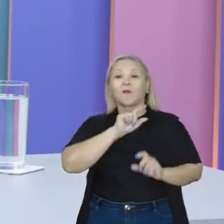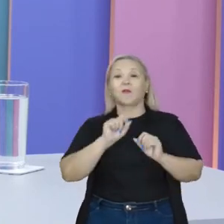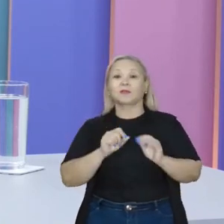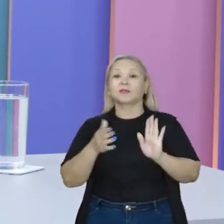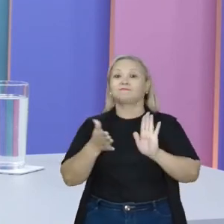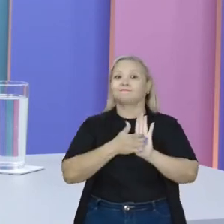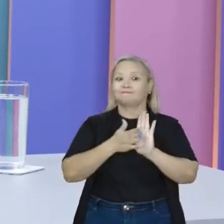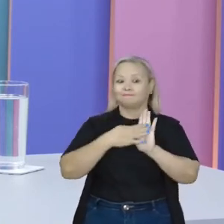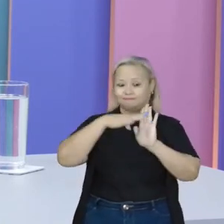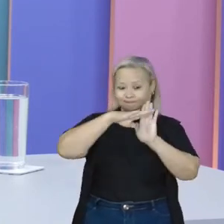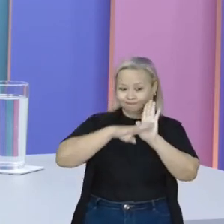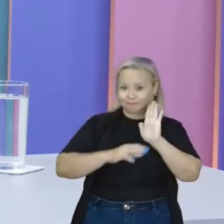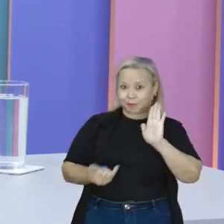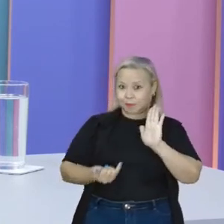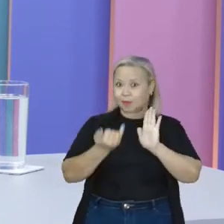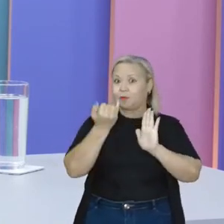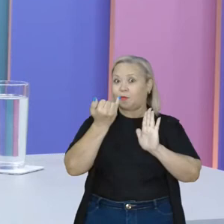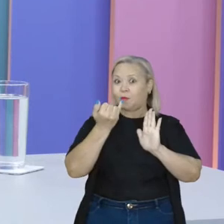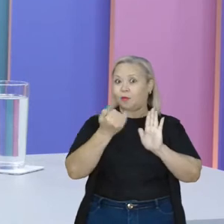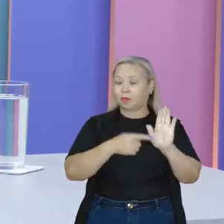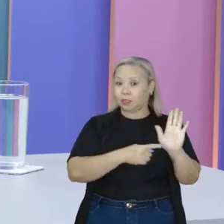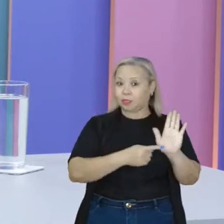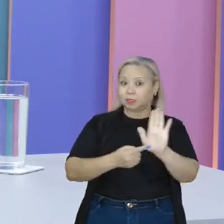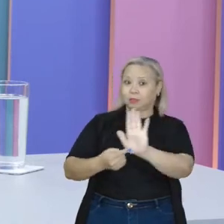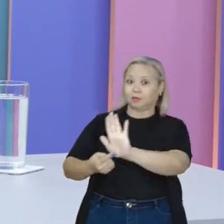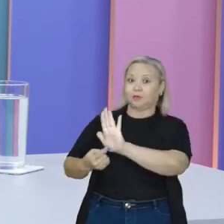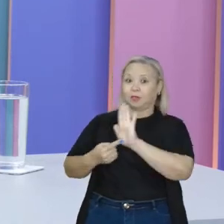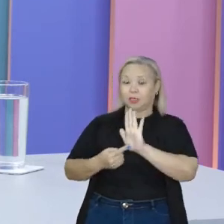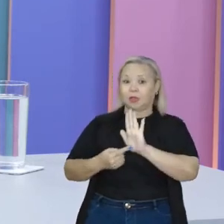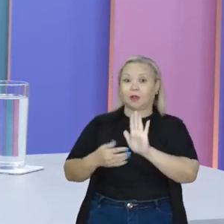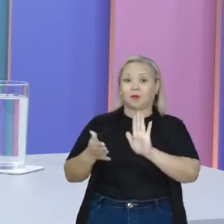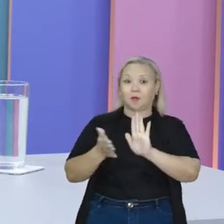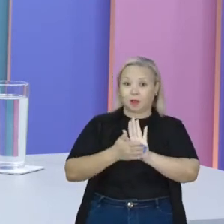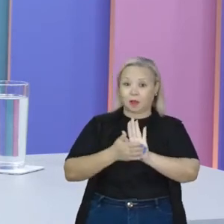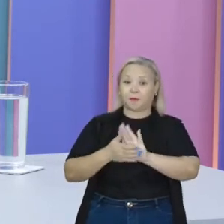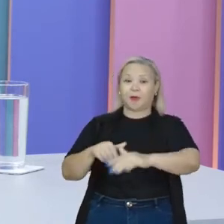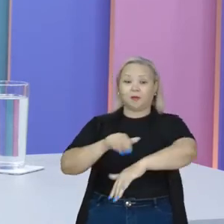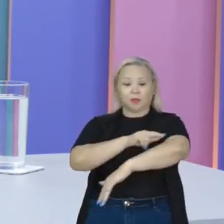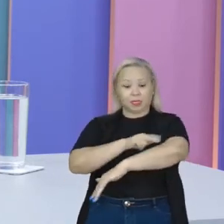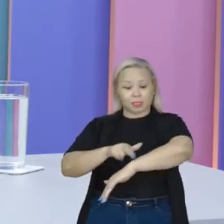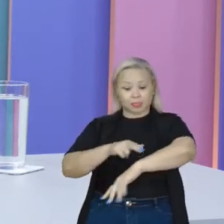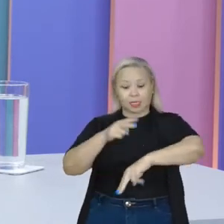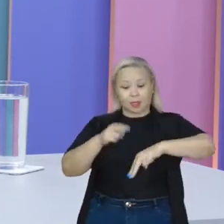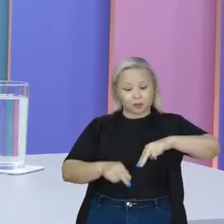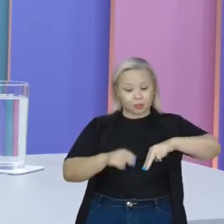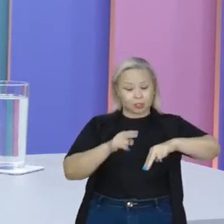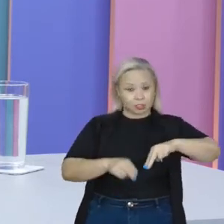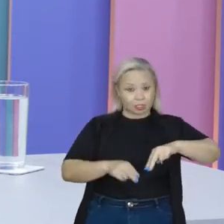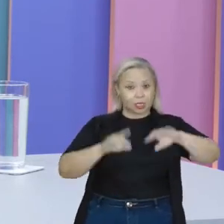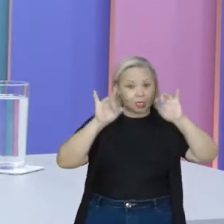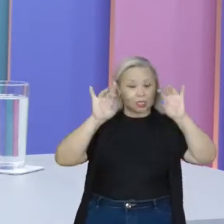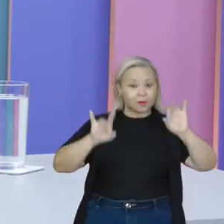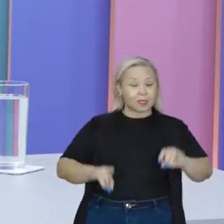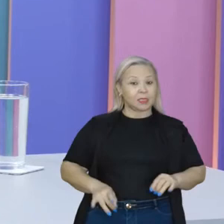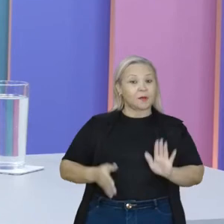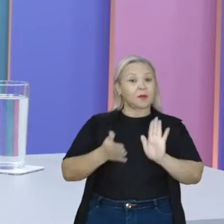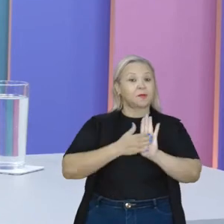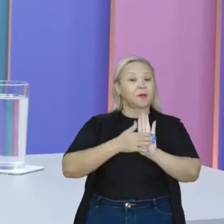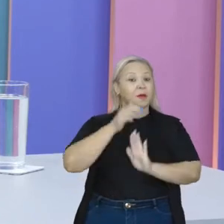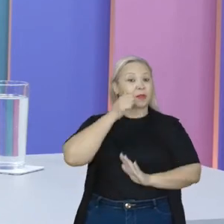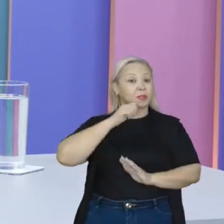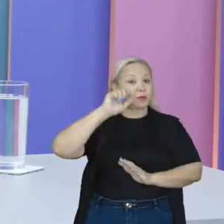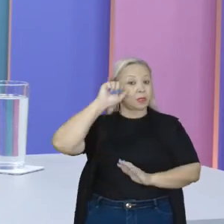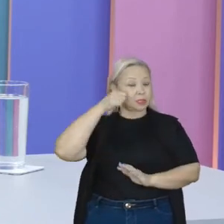pautas em evidência, como a pauta racial, a pauta de gênero, especialmente a pauta das mulheres negras. O